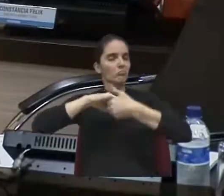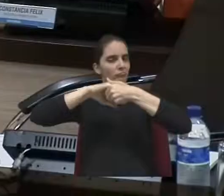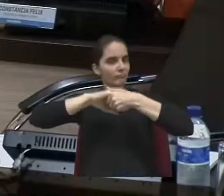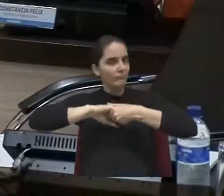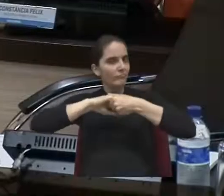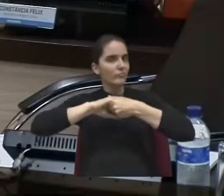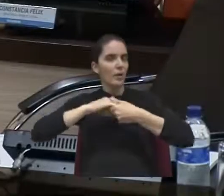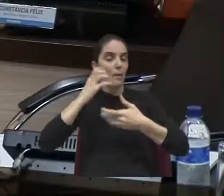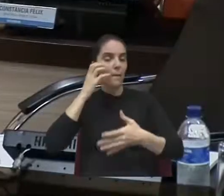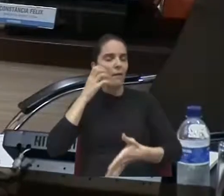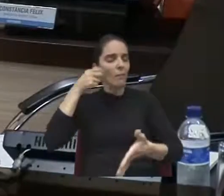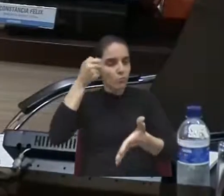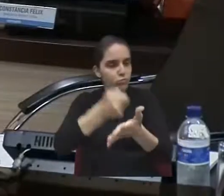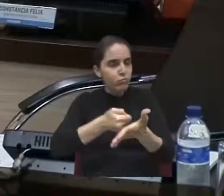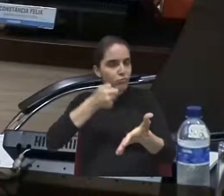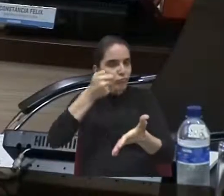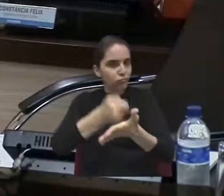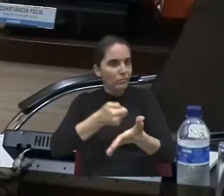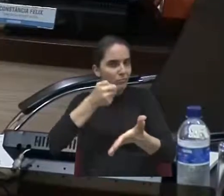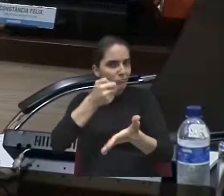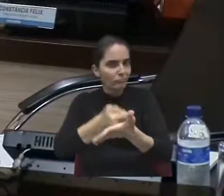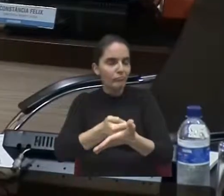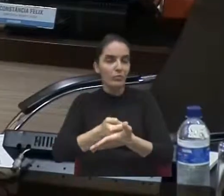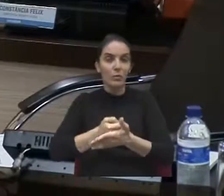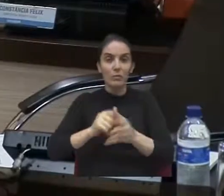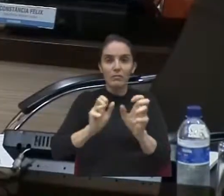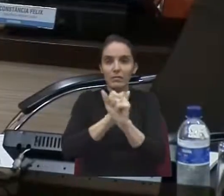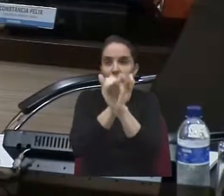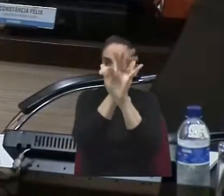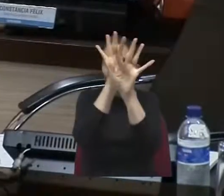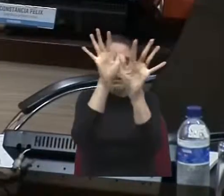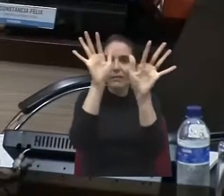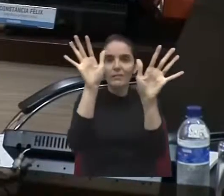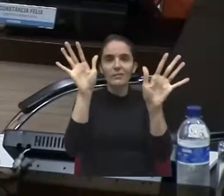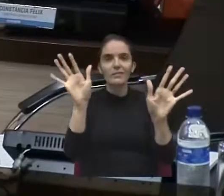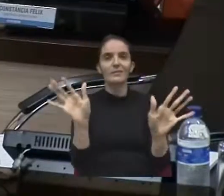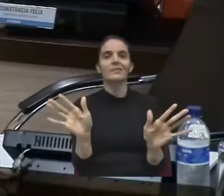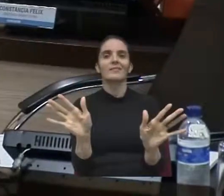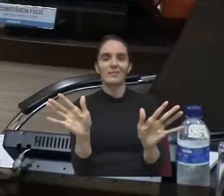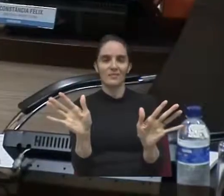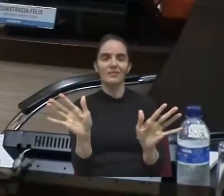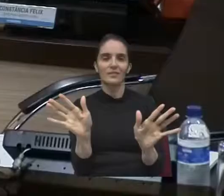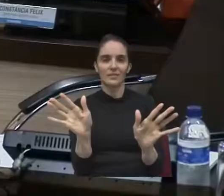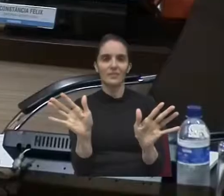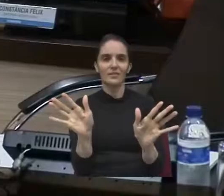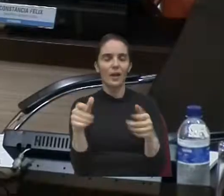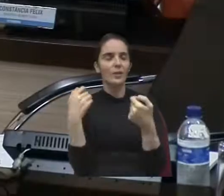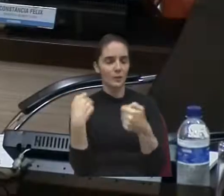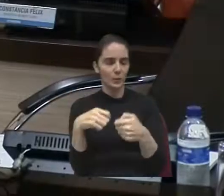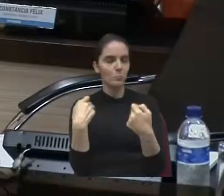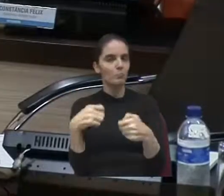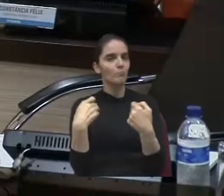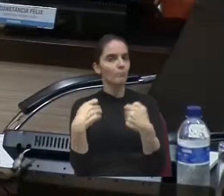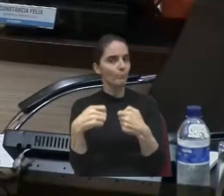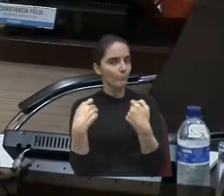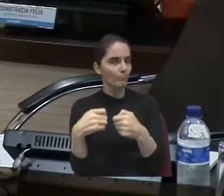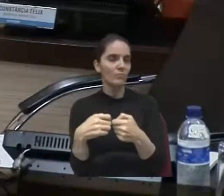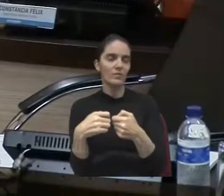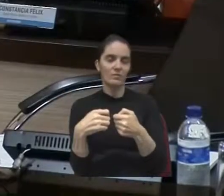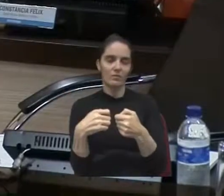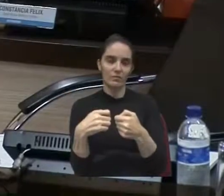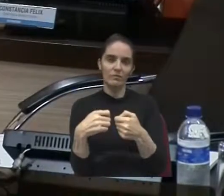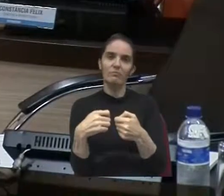colocar isso de forma tão clara, tão cristalina, acerca da necessidade e fazer com que isso